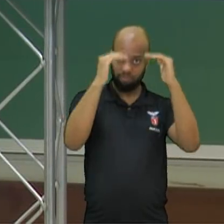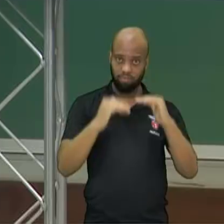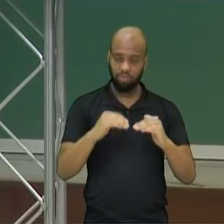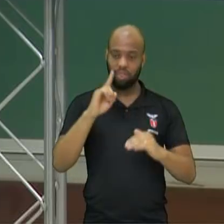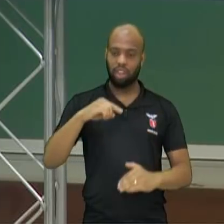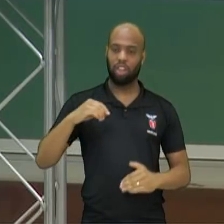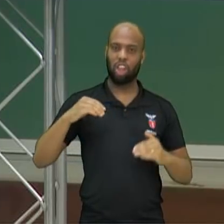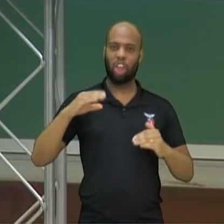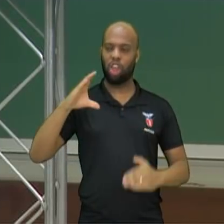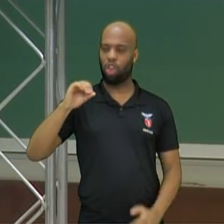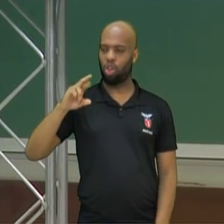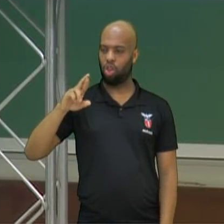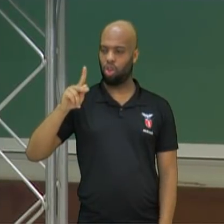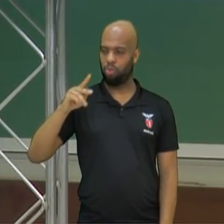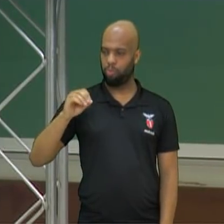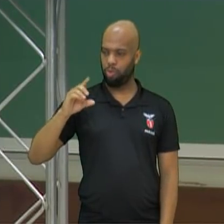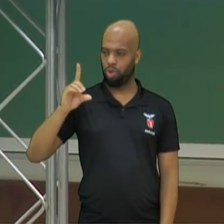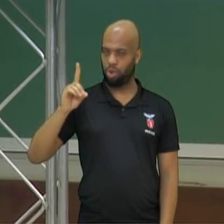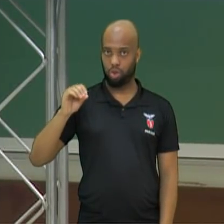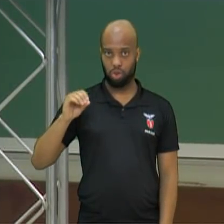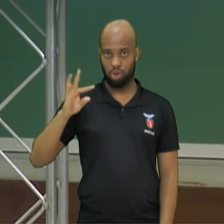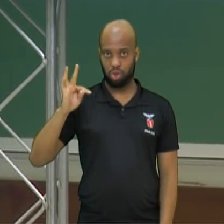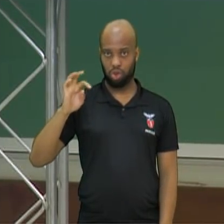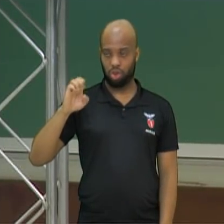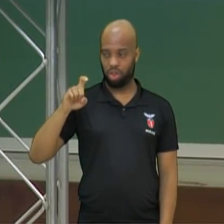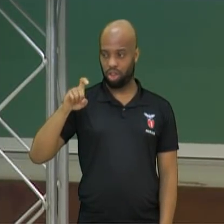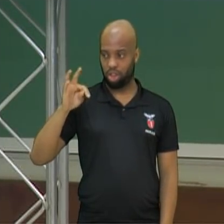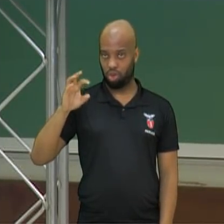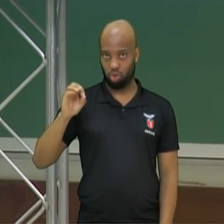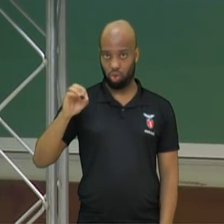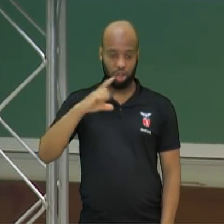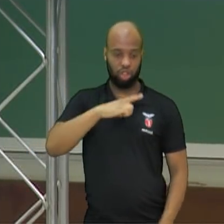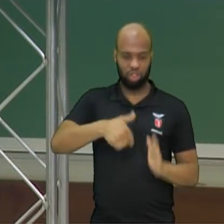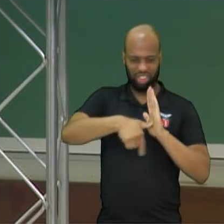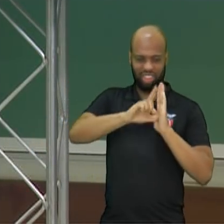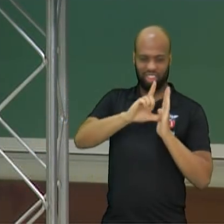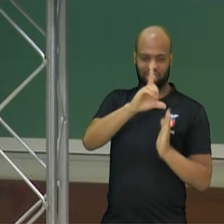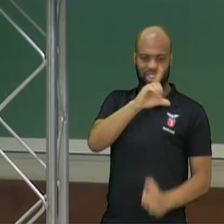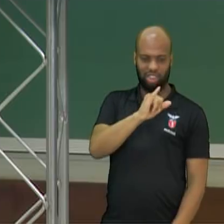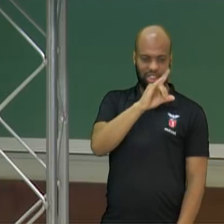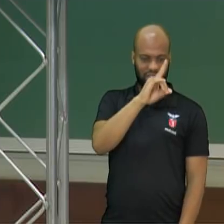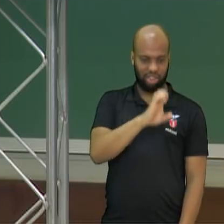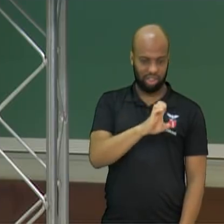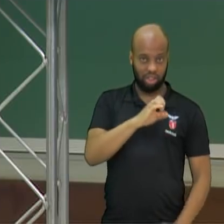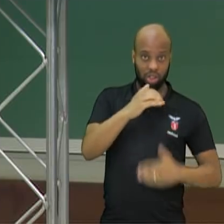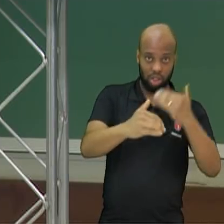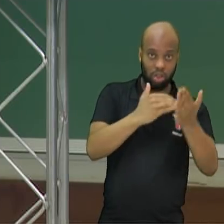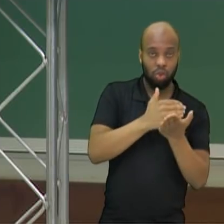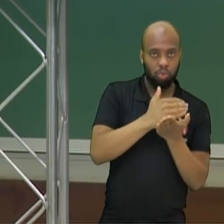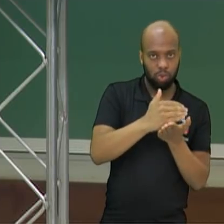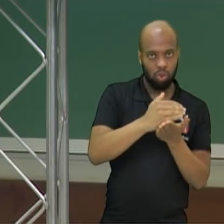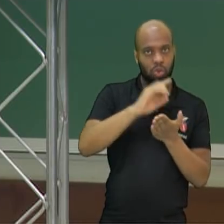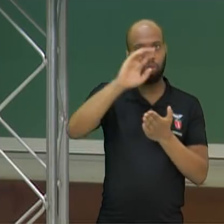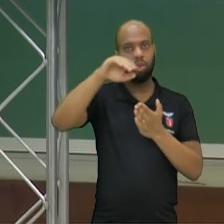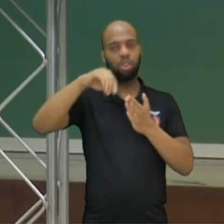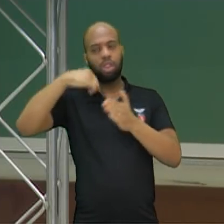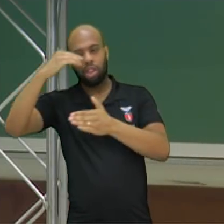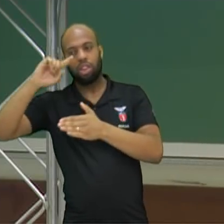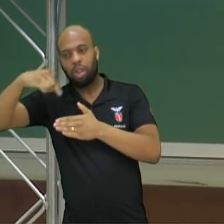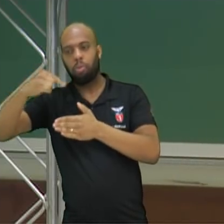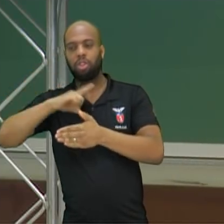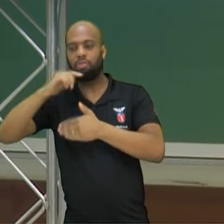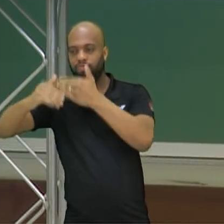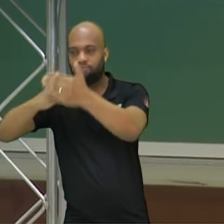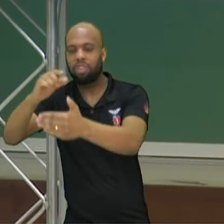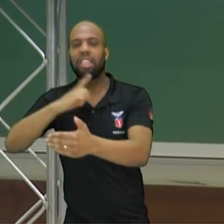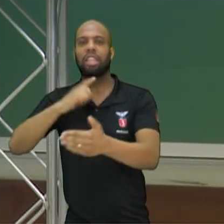que iniciou, que a lead colocou para a gente, e depois ele desenvolve, né? Ele coloca dados mostrando para a